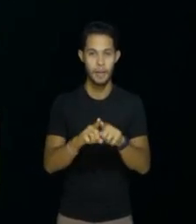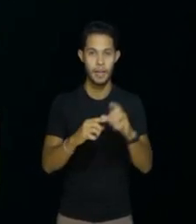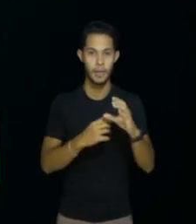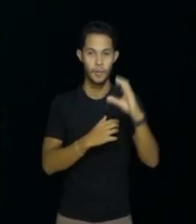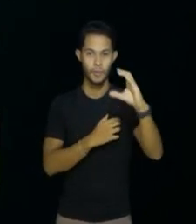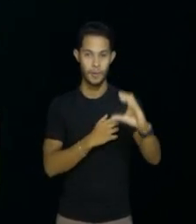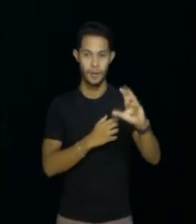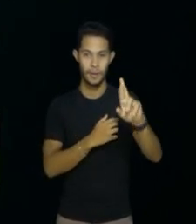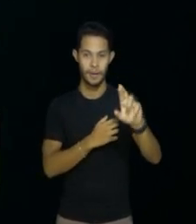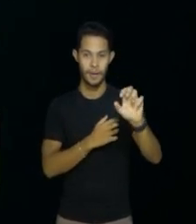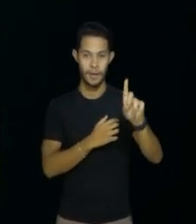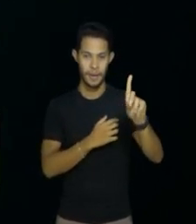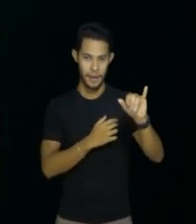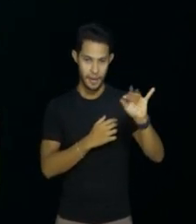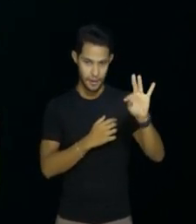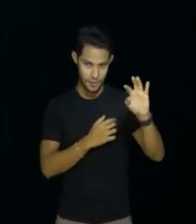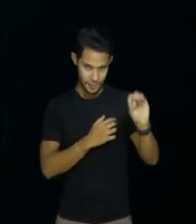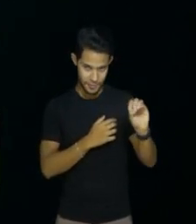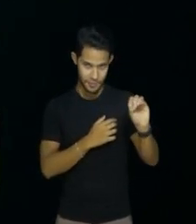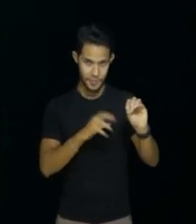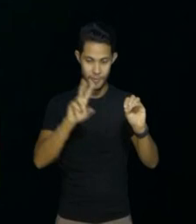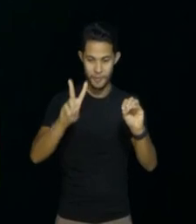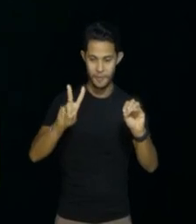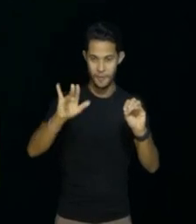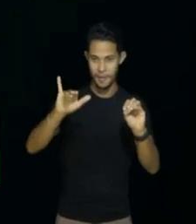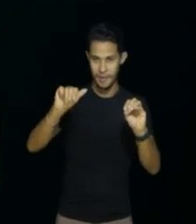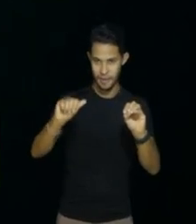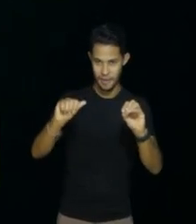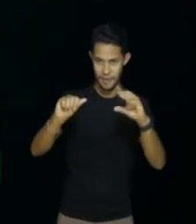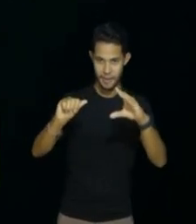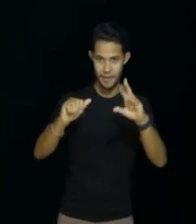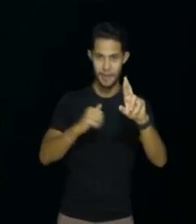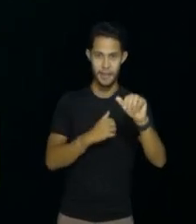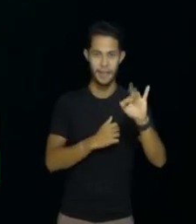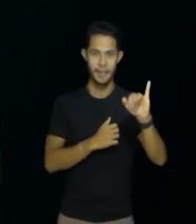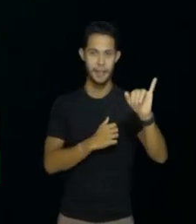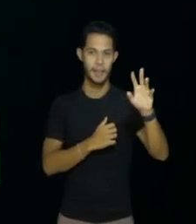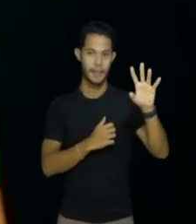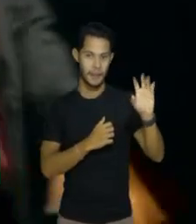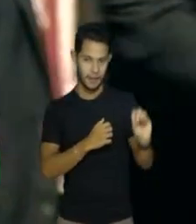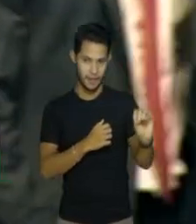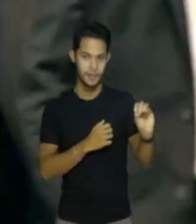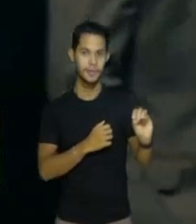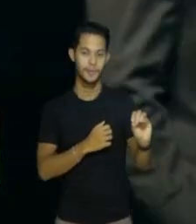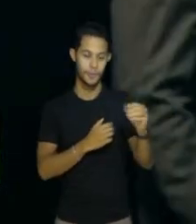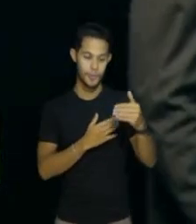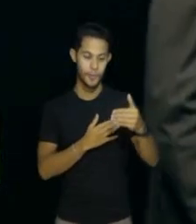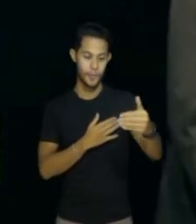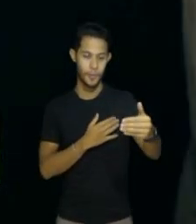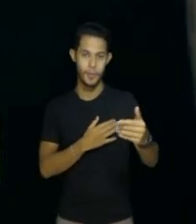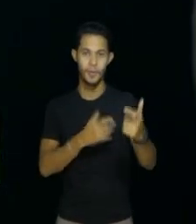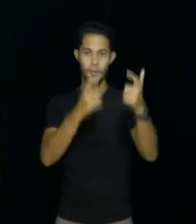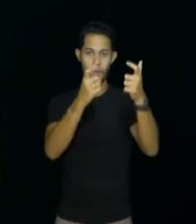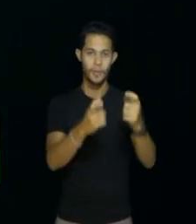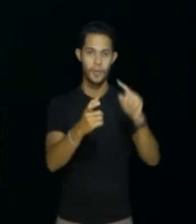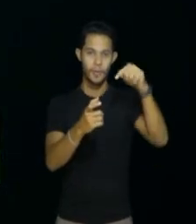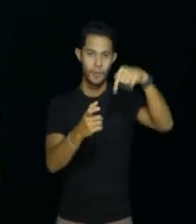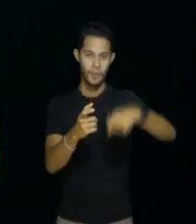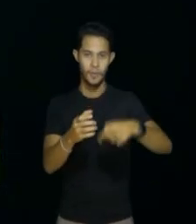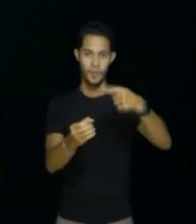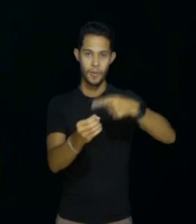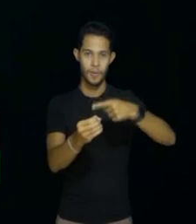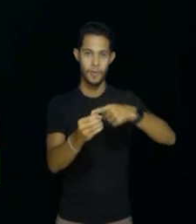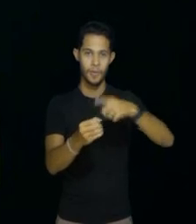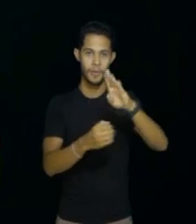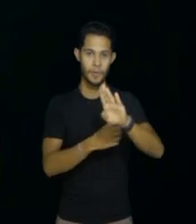ViaCred, nasceu aqui, de 27 funcionários da Companhia Hering. E de 27 funcionários da Companhia Hering, que